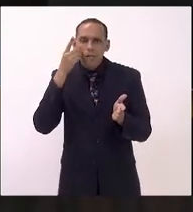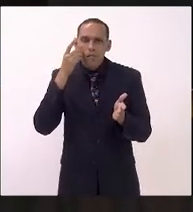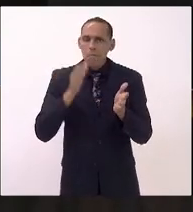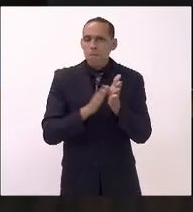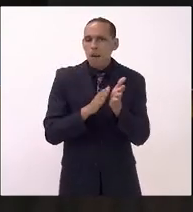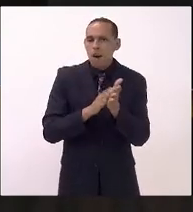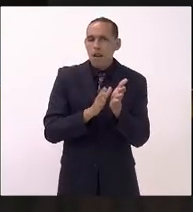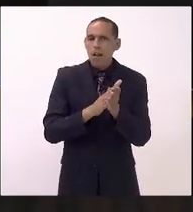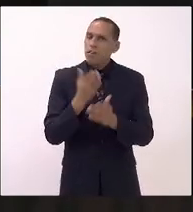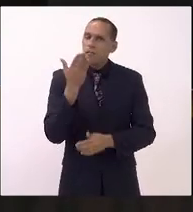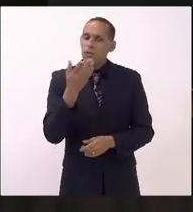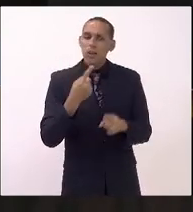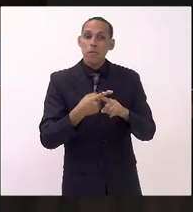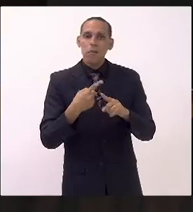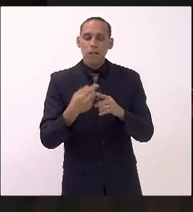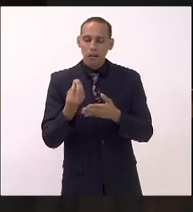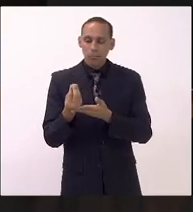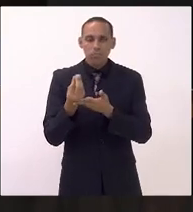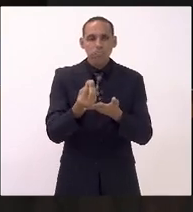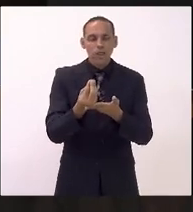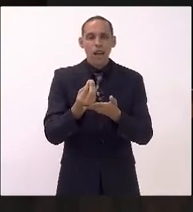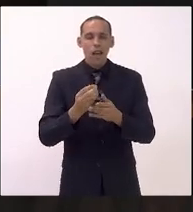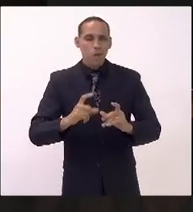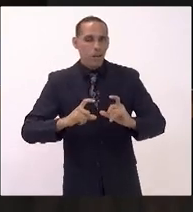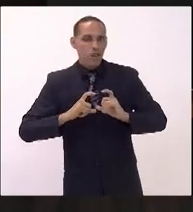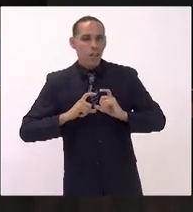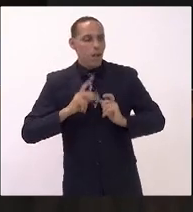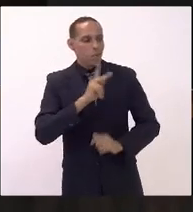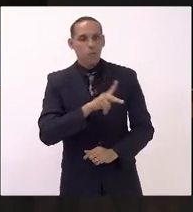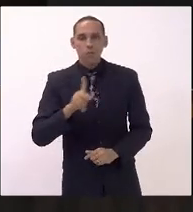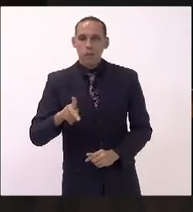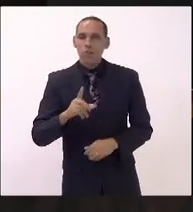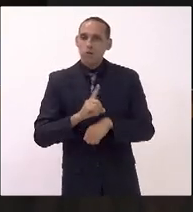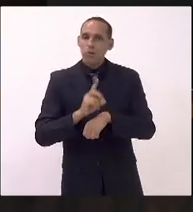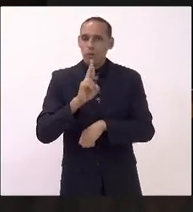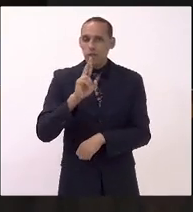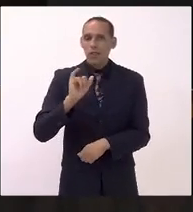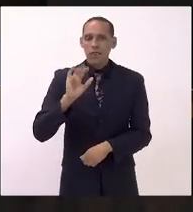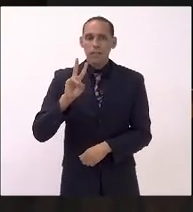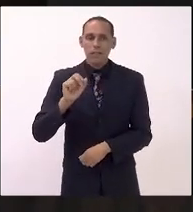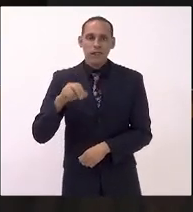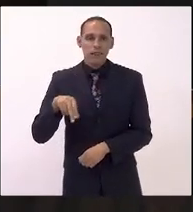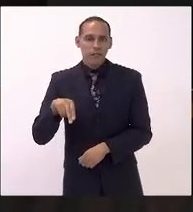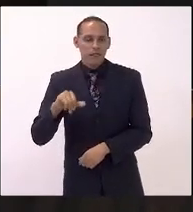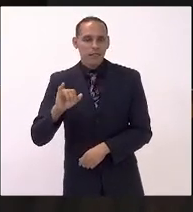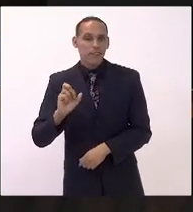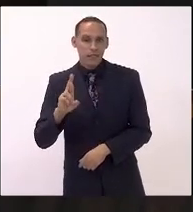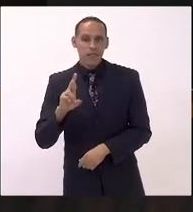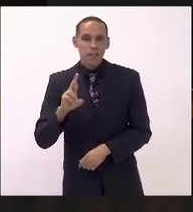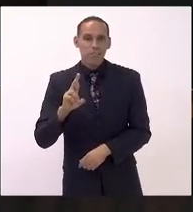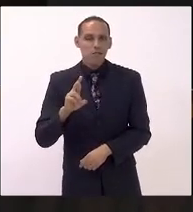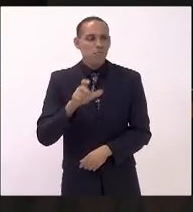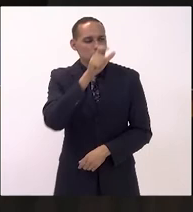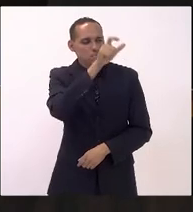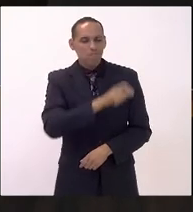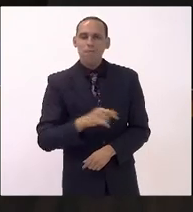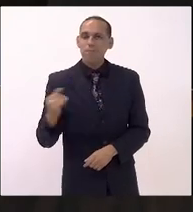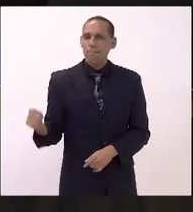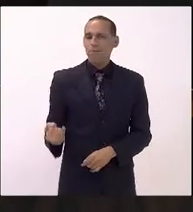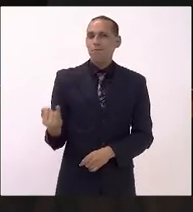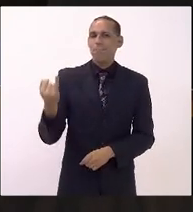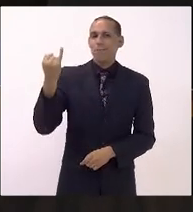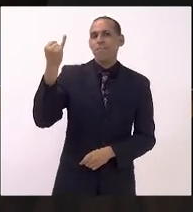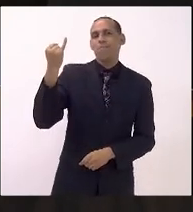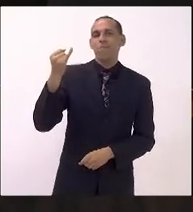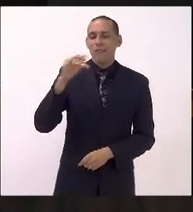parabenizo Vossa Excelência pela entrega da medalha ao professor doutor Ivanir dos Santos, personalidade importantíssima